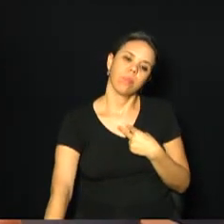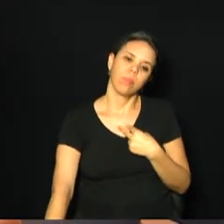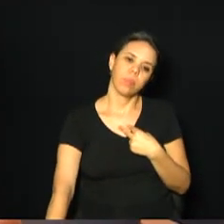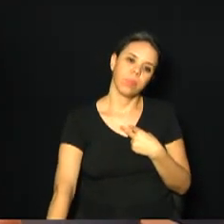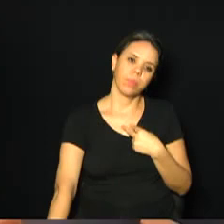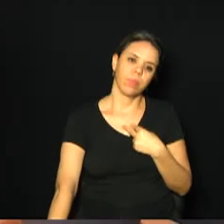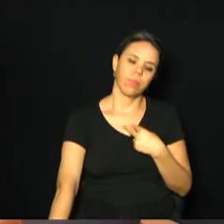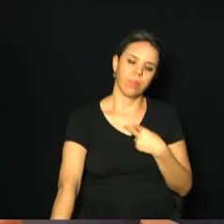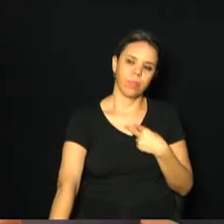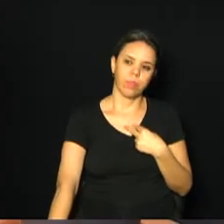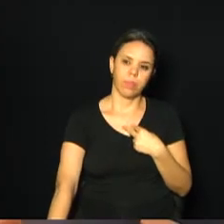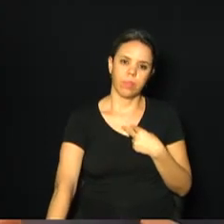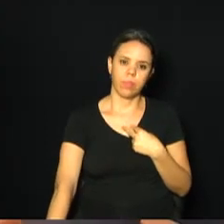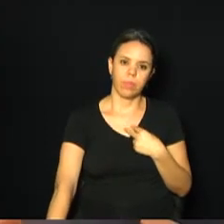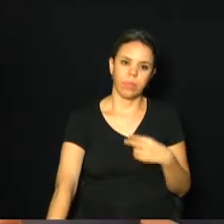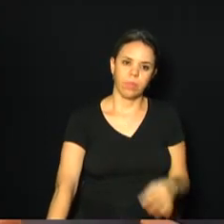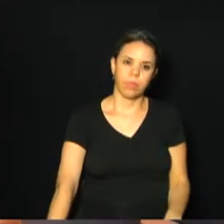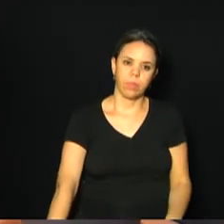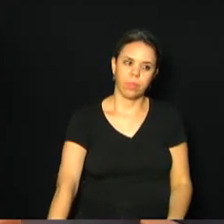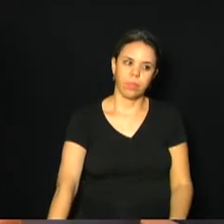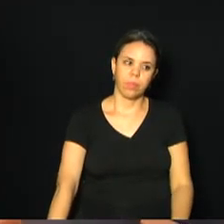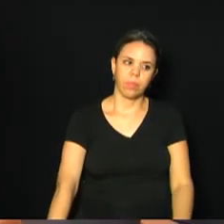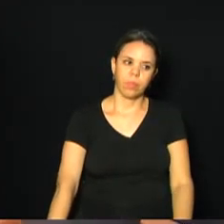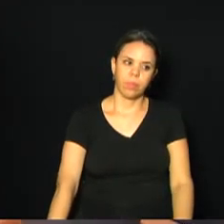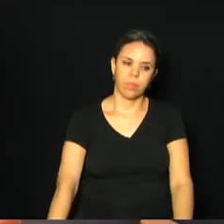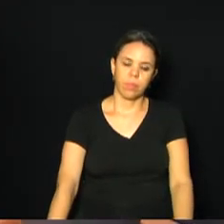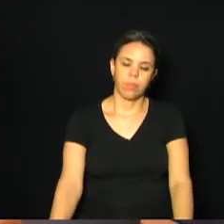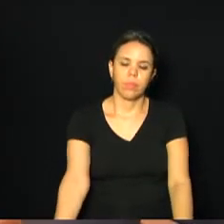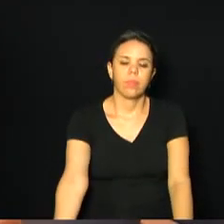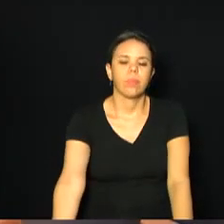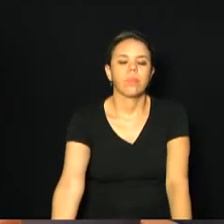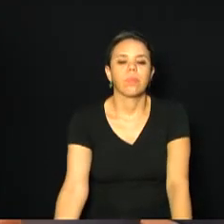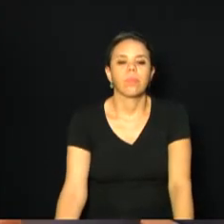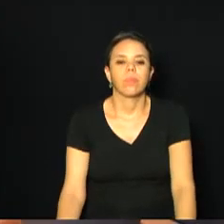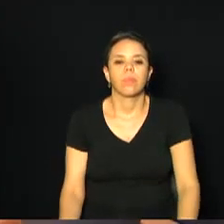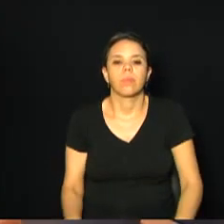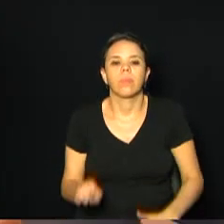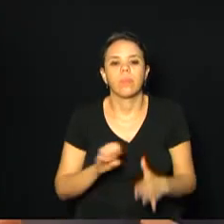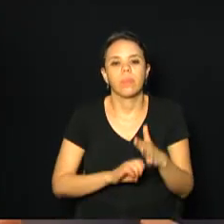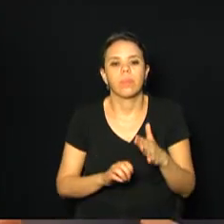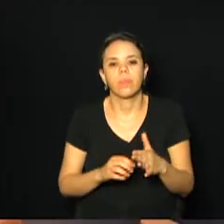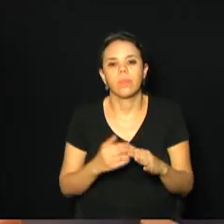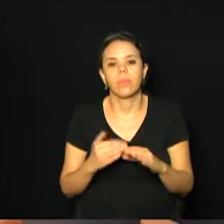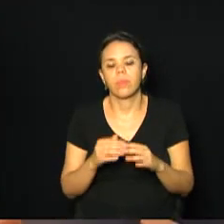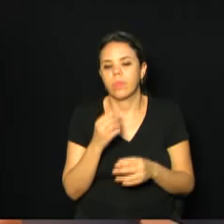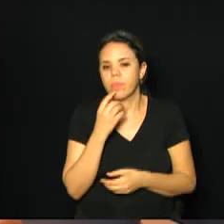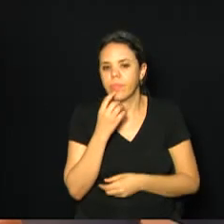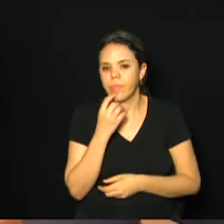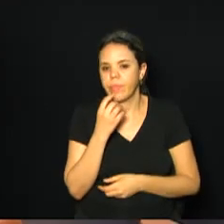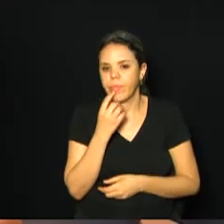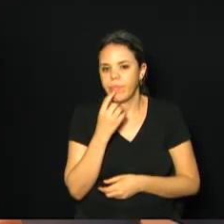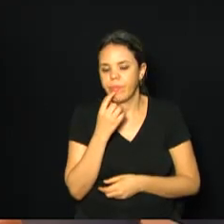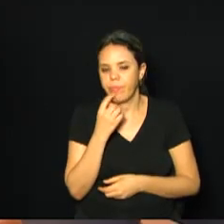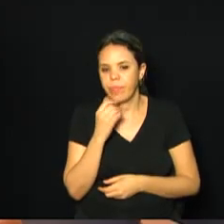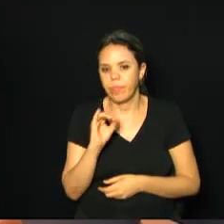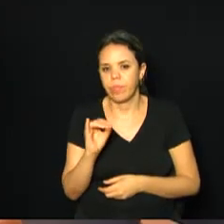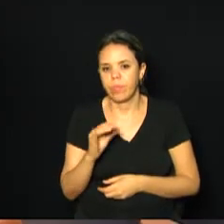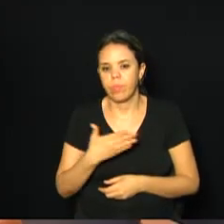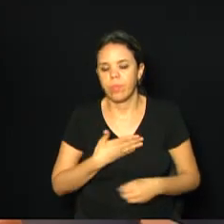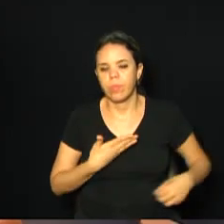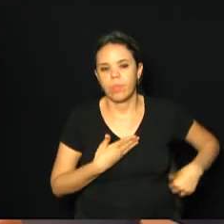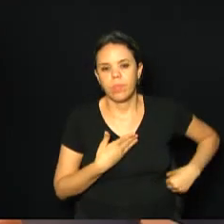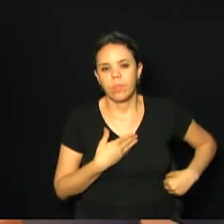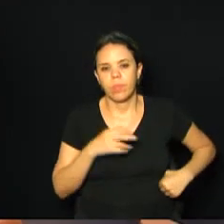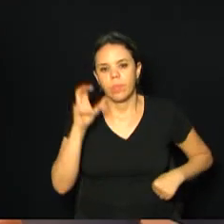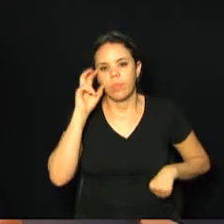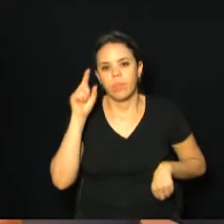lá. dados- dessa lei, você pode acionar. Se a financeira Entendeu? A mandar lei- assim, ó. A lei agora, a partir... Olá, meu amigo Carlinhos,